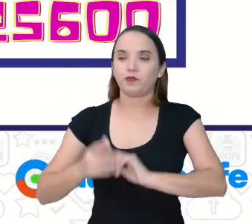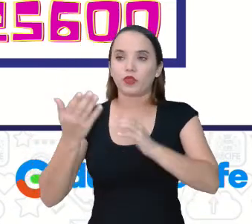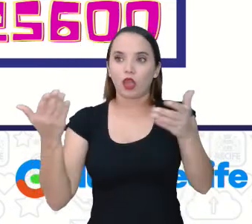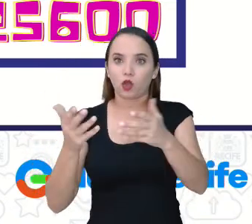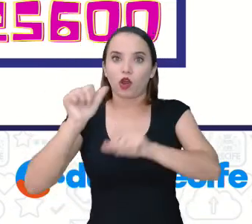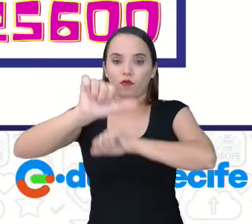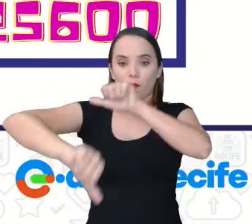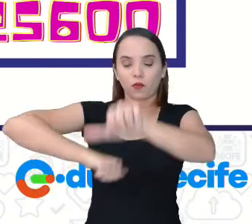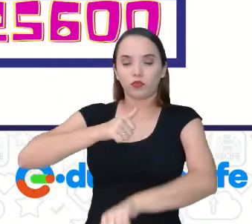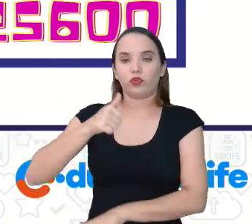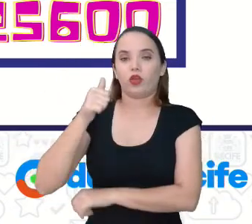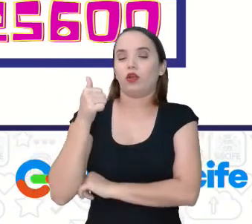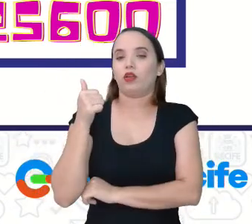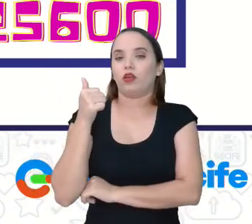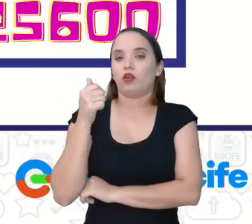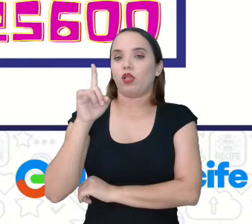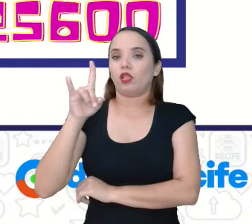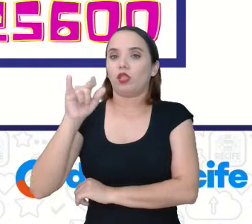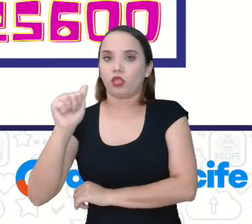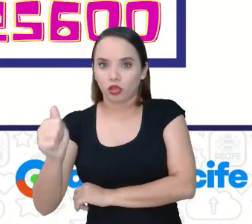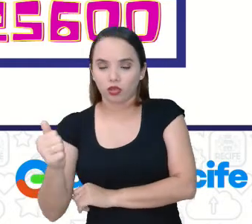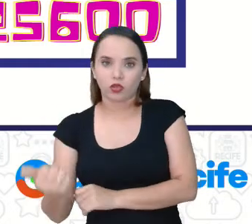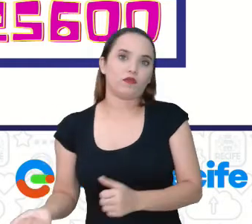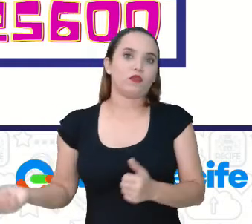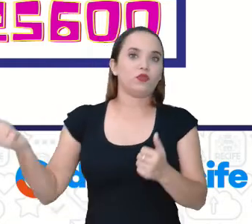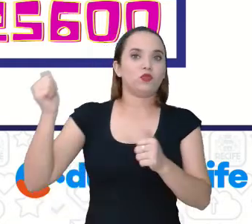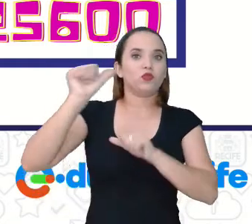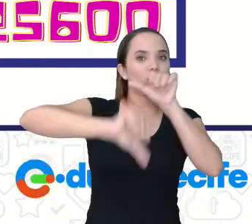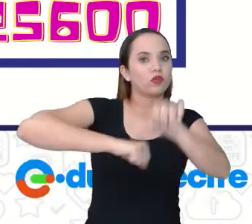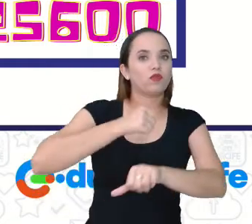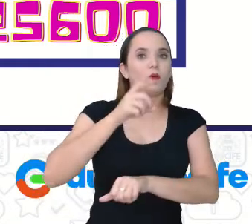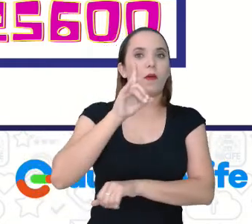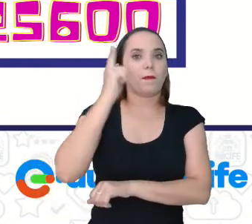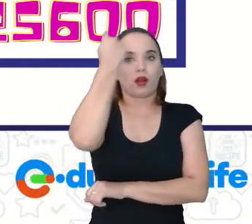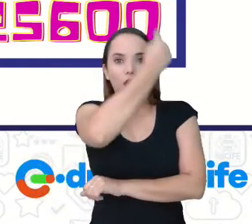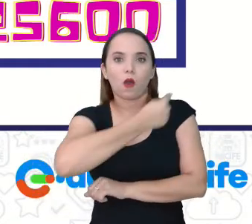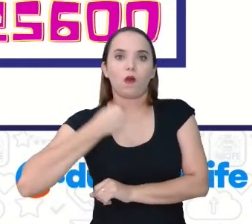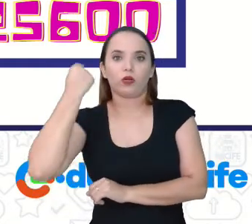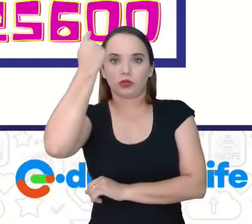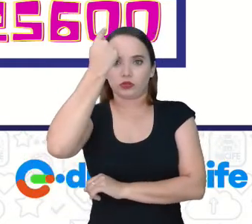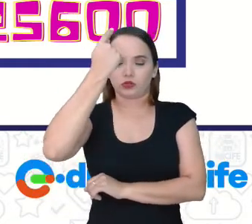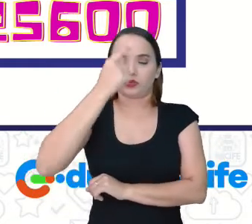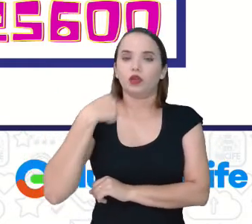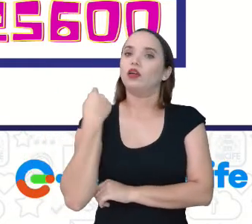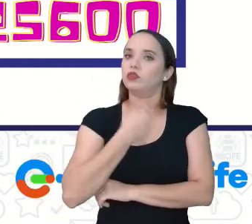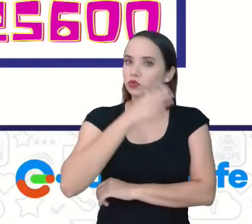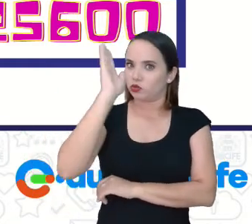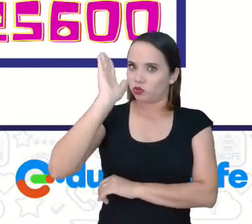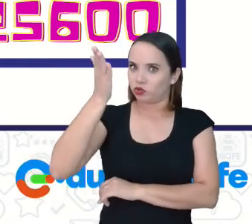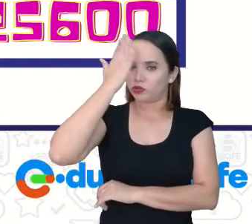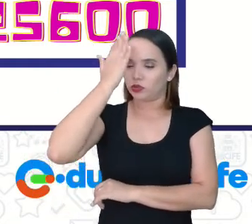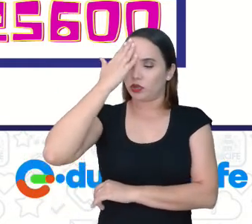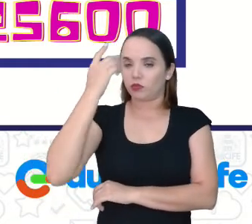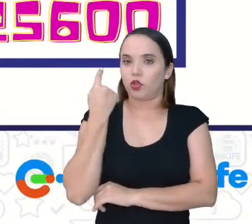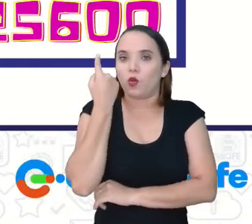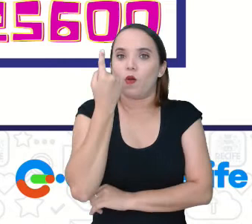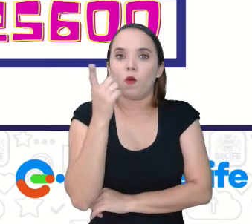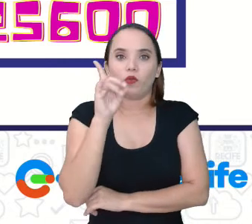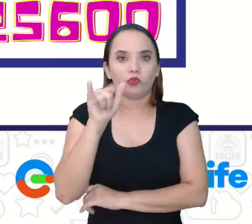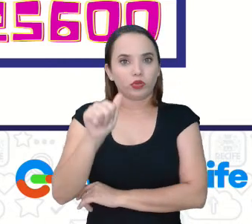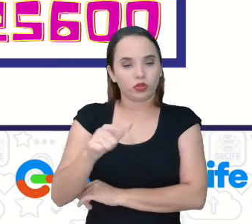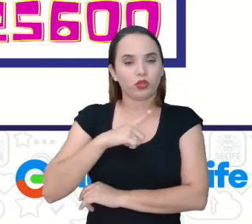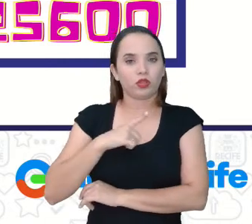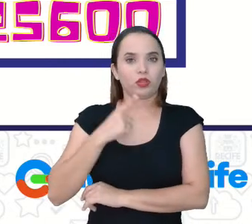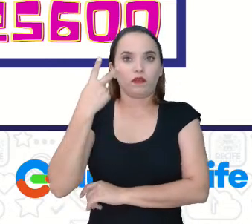Depois, eu preciso transformar de dias para horas. A gente sabe que um dia,